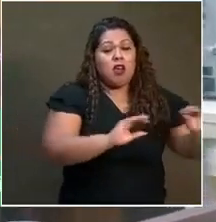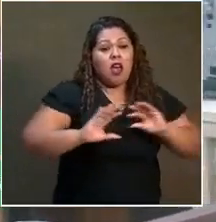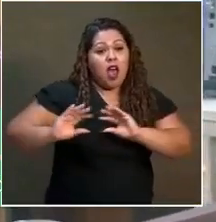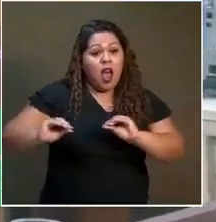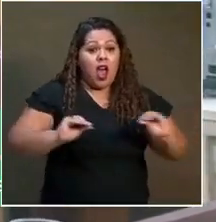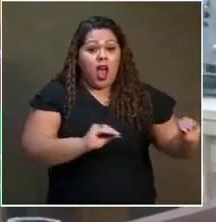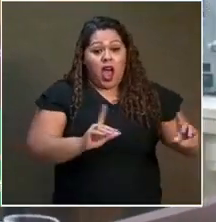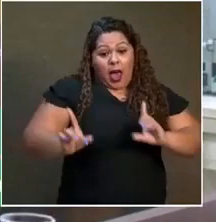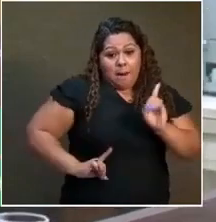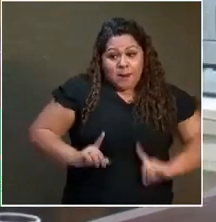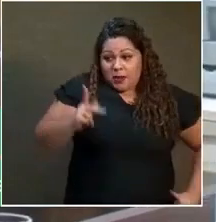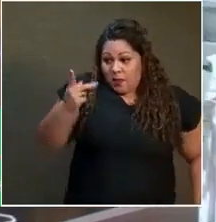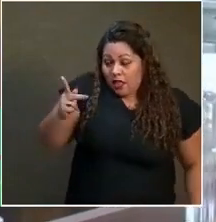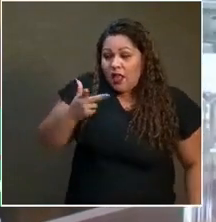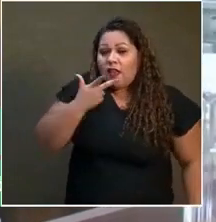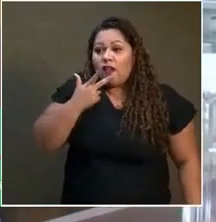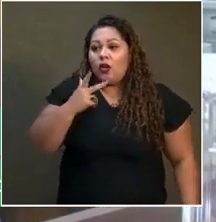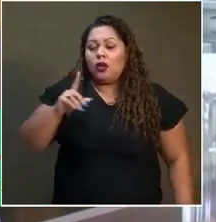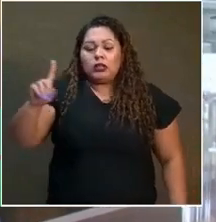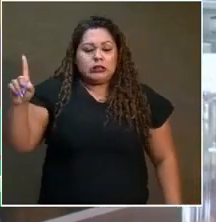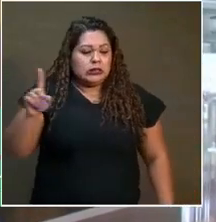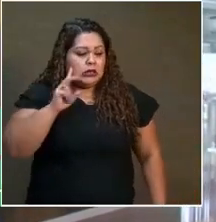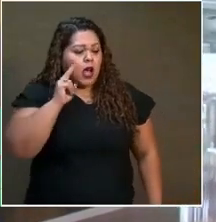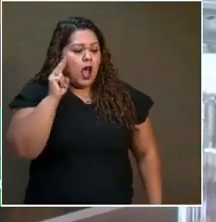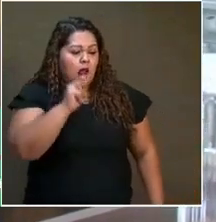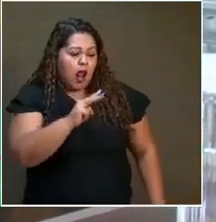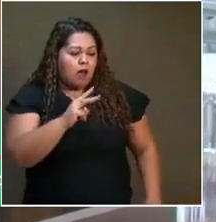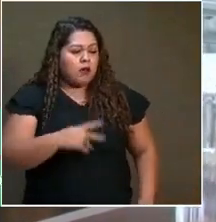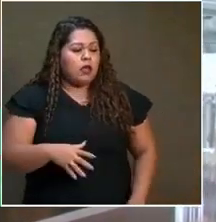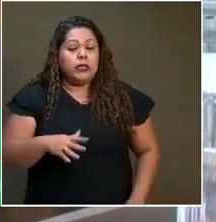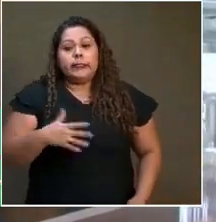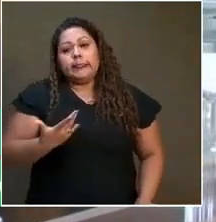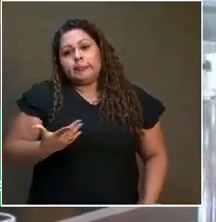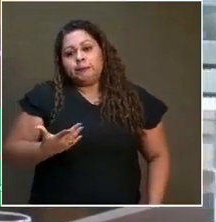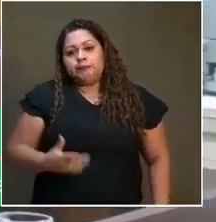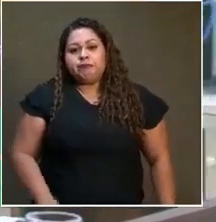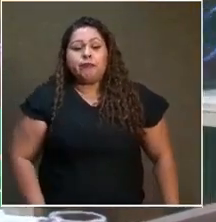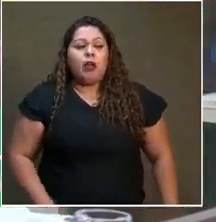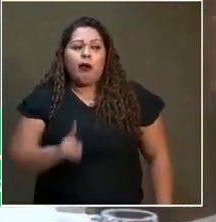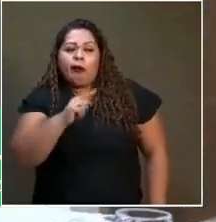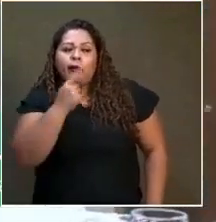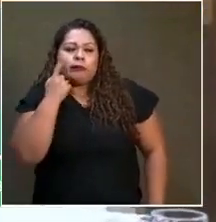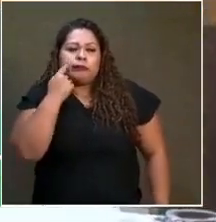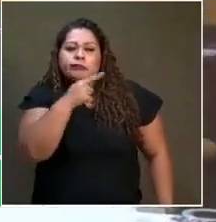que a Emily passou por ele, ele fazendo mudança, fez assim, olha.